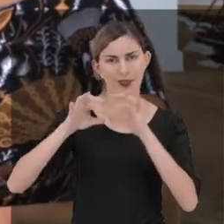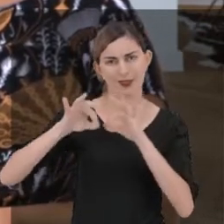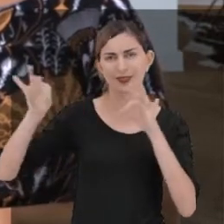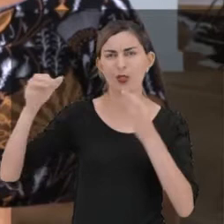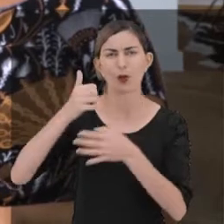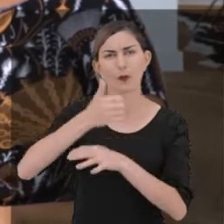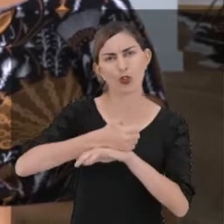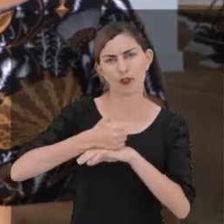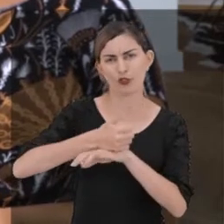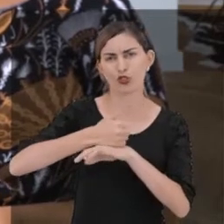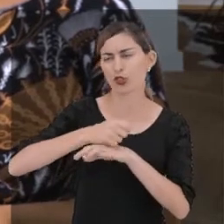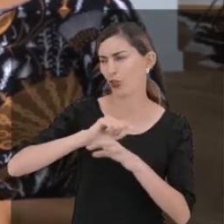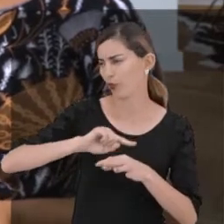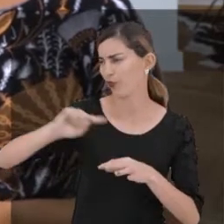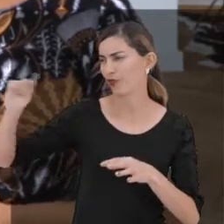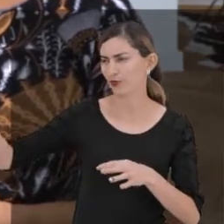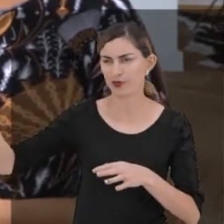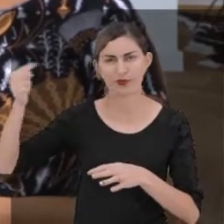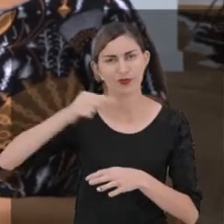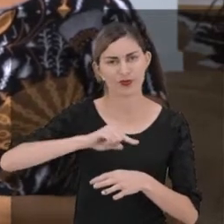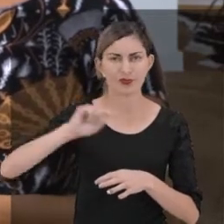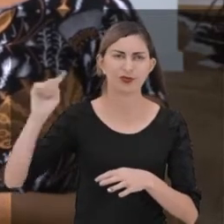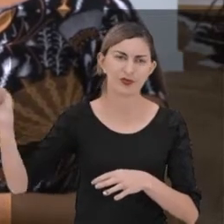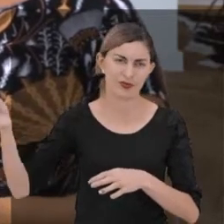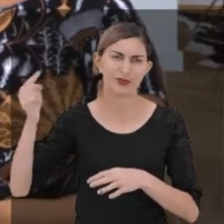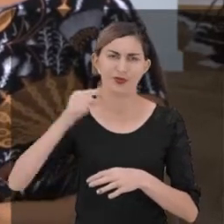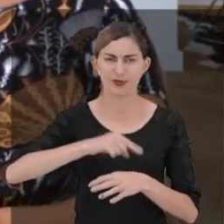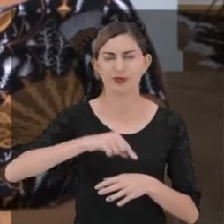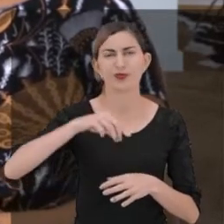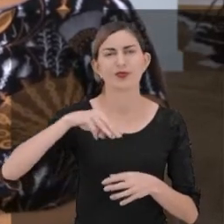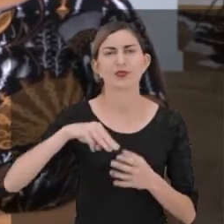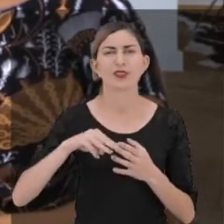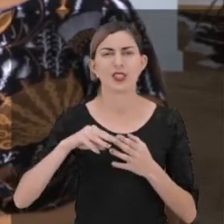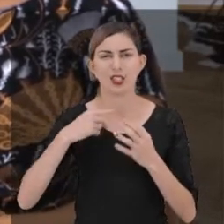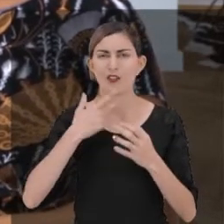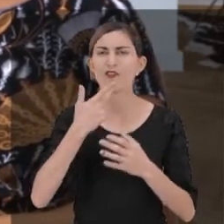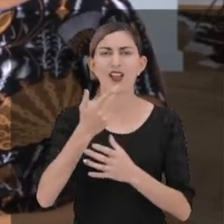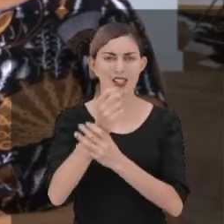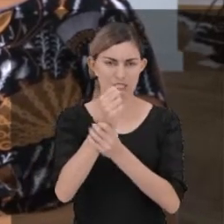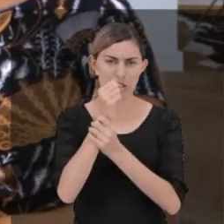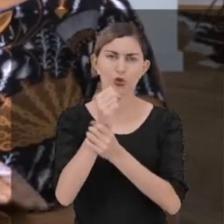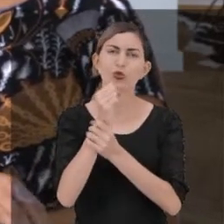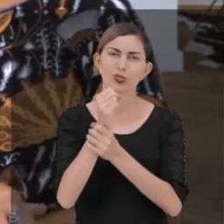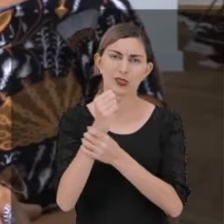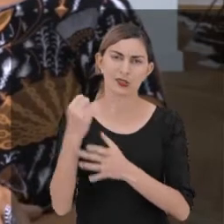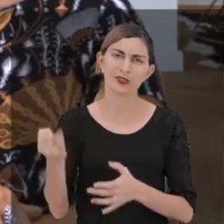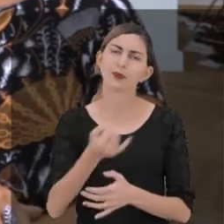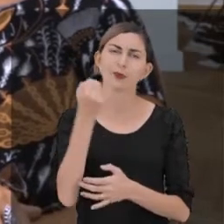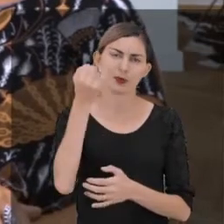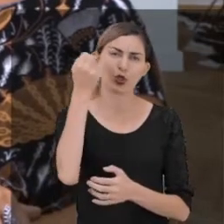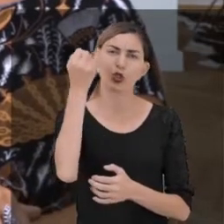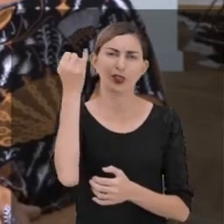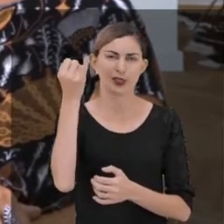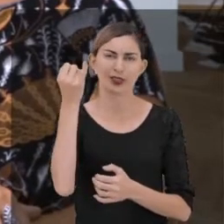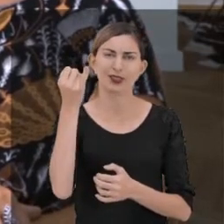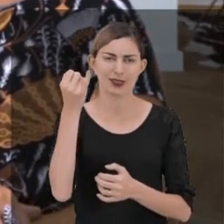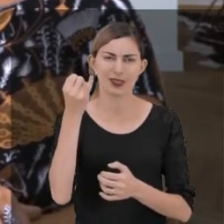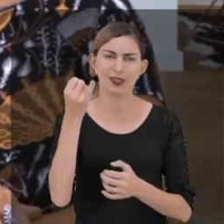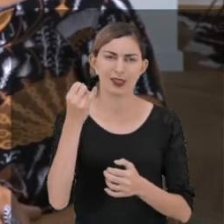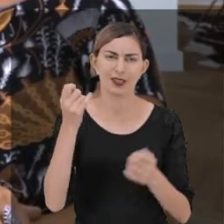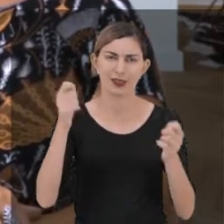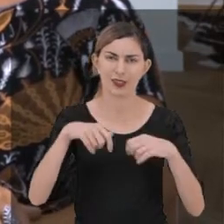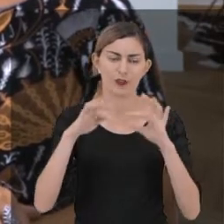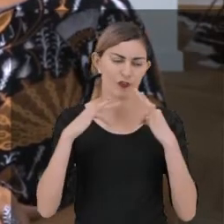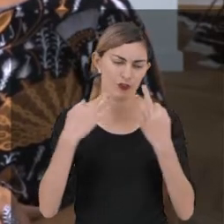desse profissional. Maslow fala disso quando ele fala da segurança. É importante que o provedor